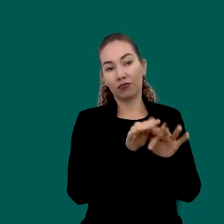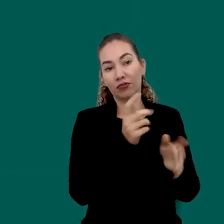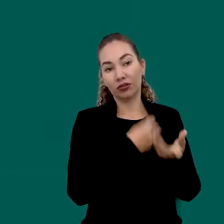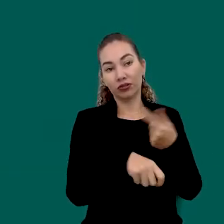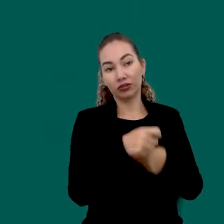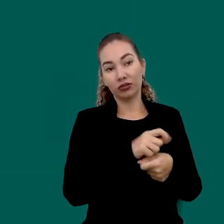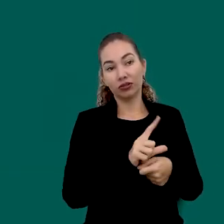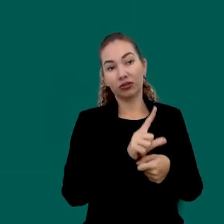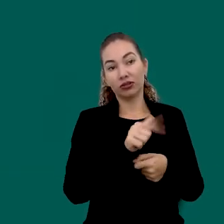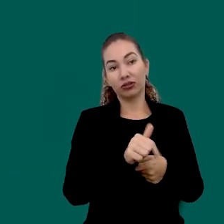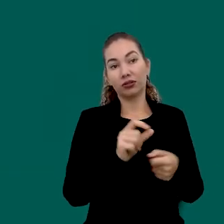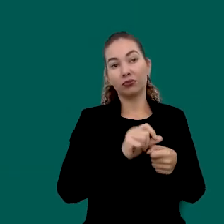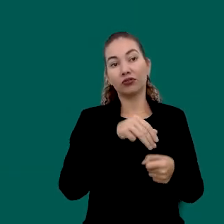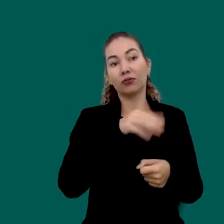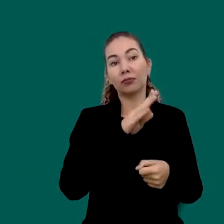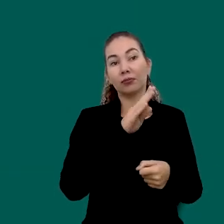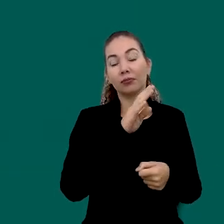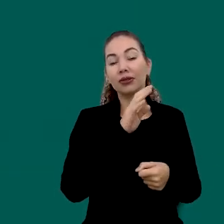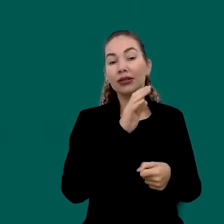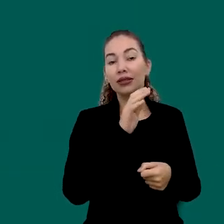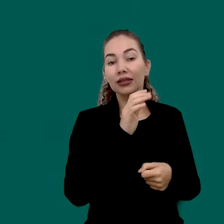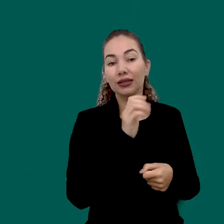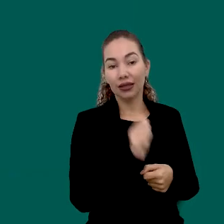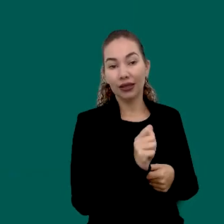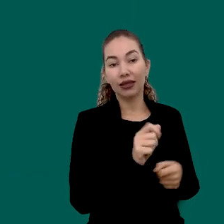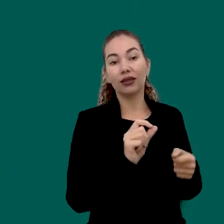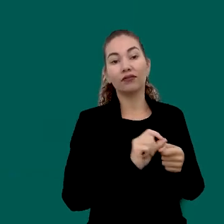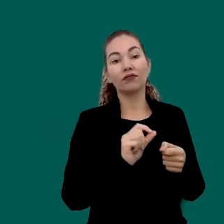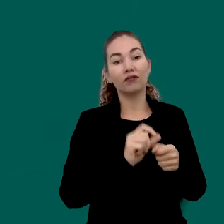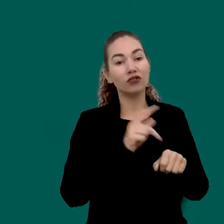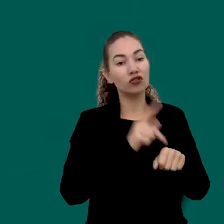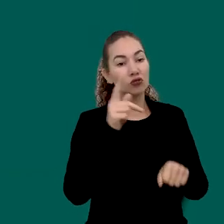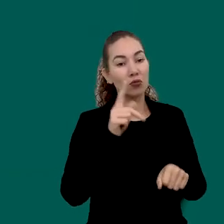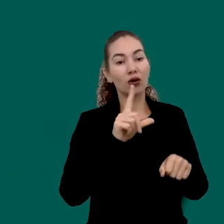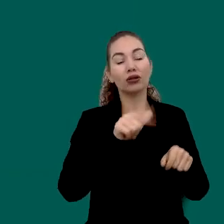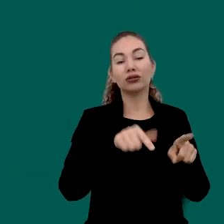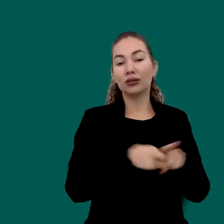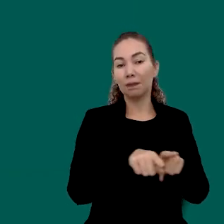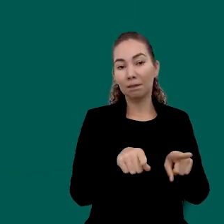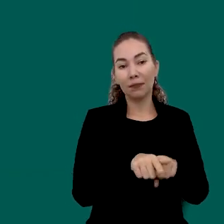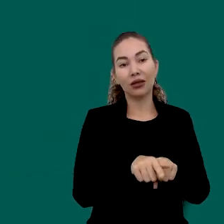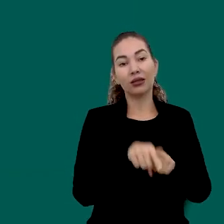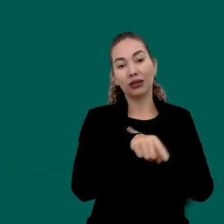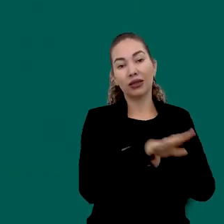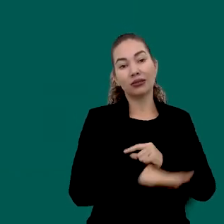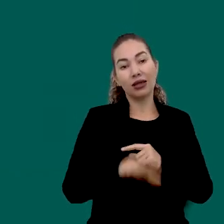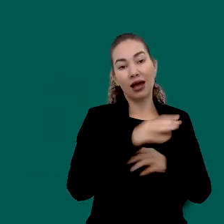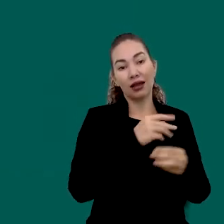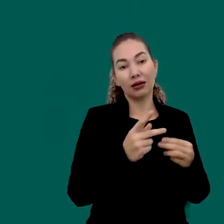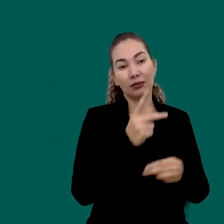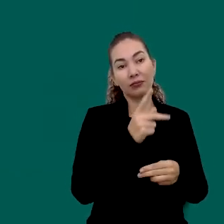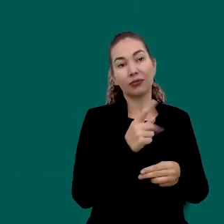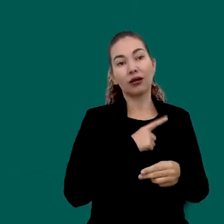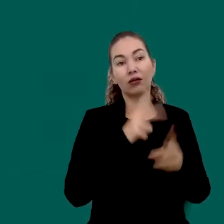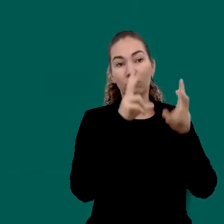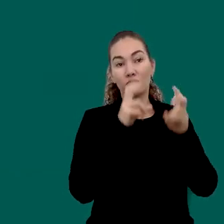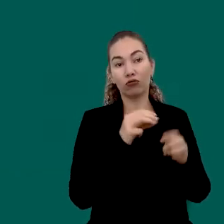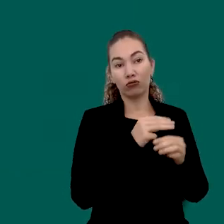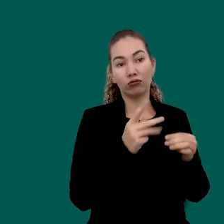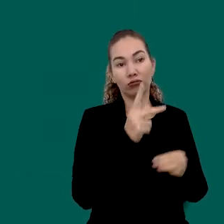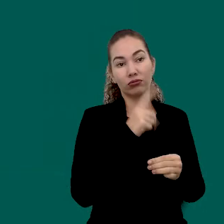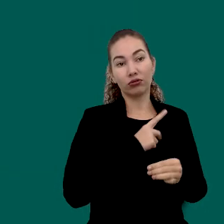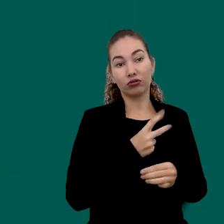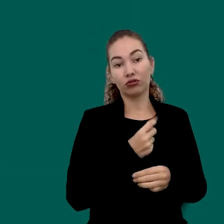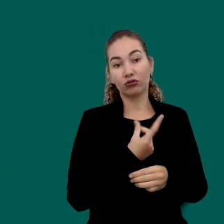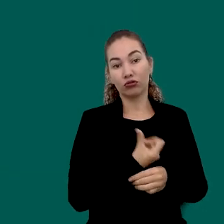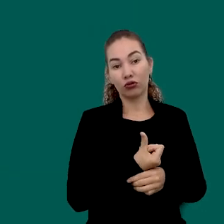formação, me formei na própria Fevale em administração, depois fiz MBA em marketing estratégico, pós-MBA em marketing digital. Então, eu sempre gostei